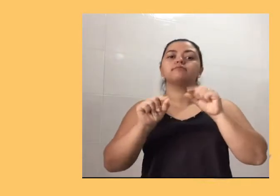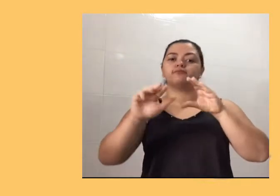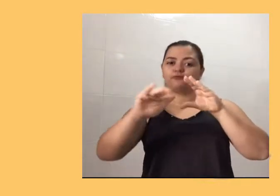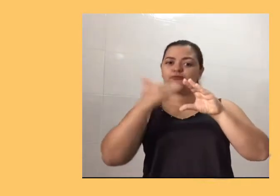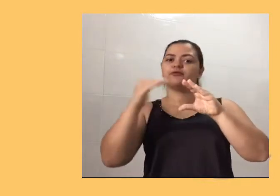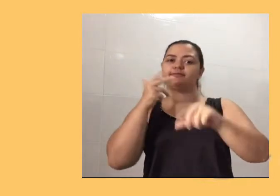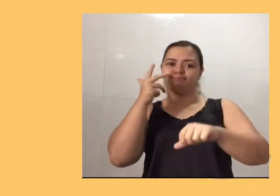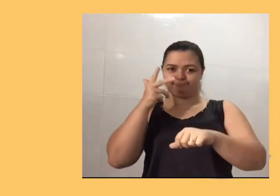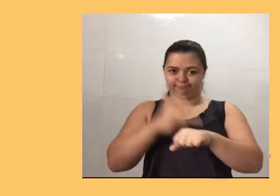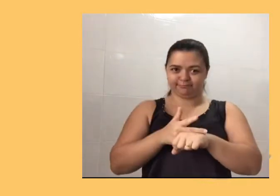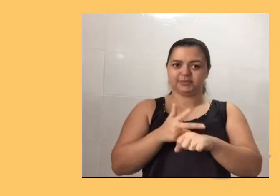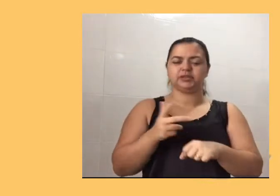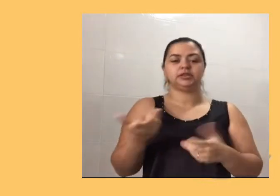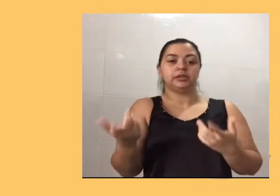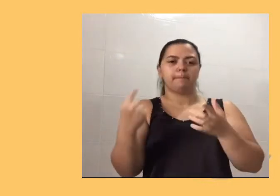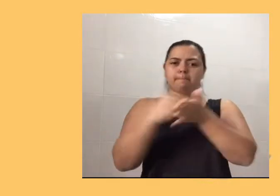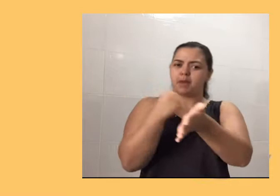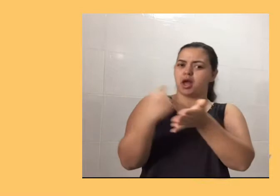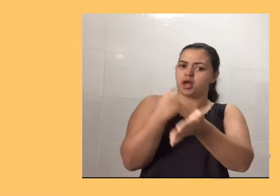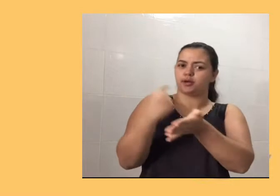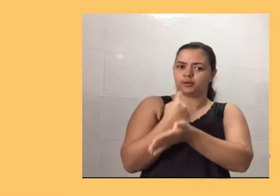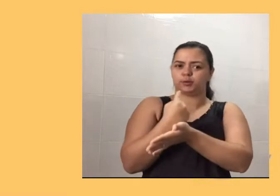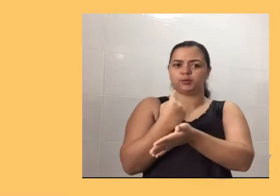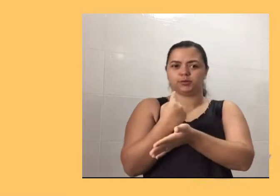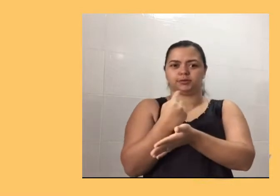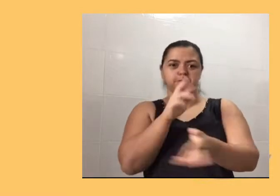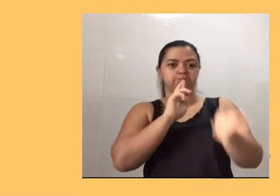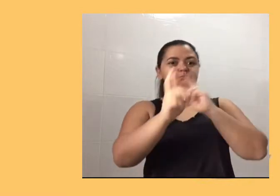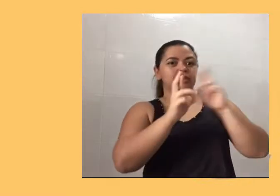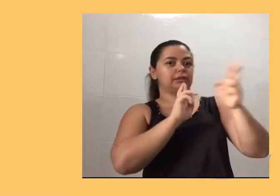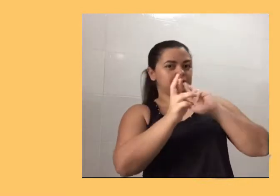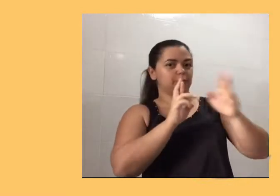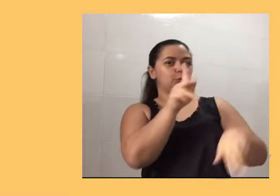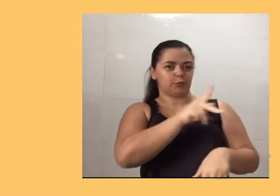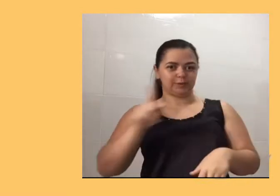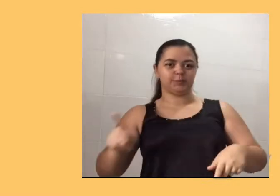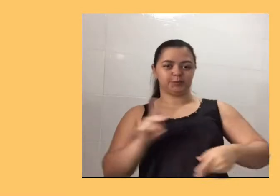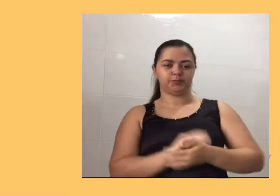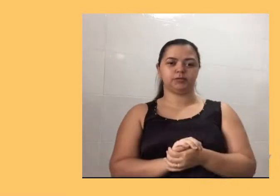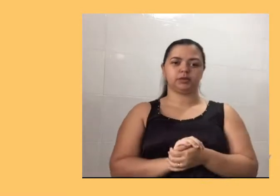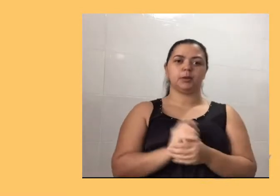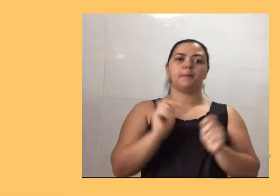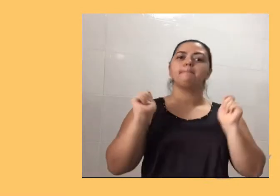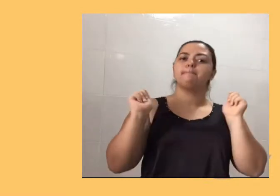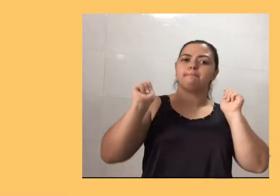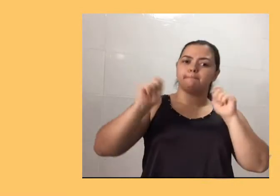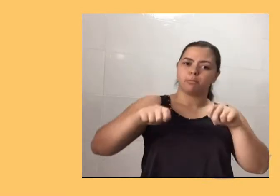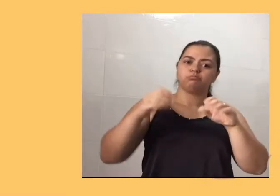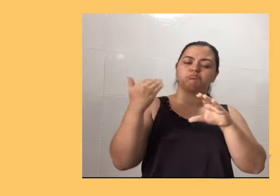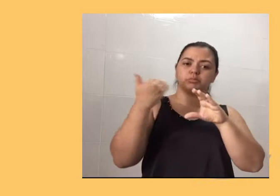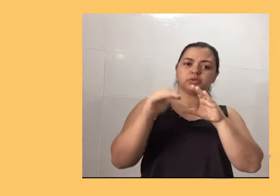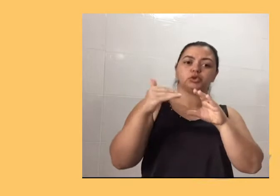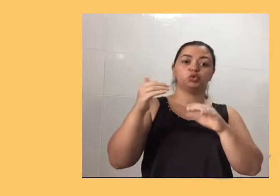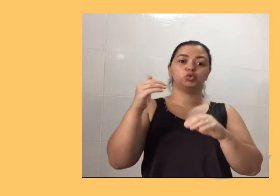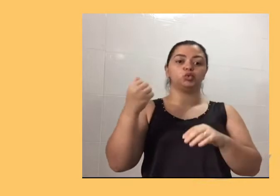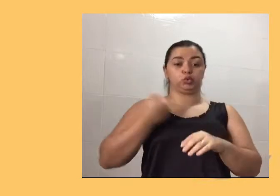os desafios e perguntas para os tios da salinha. Tio Irving vai colocar aqui, ou então aqui, o número dos